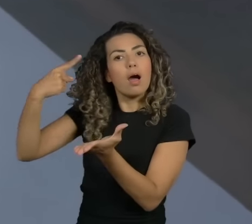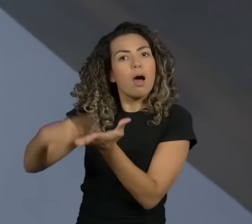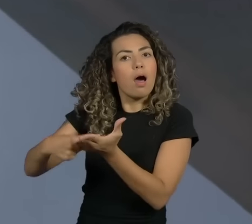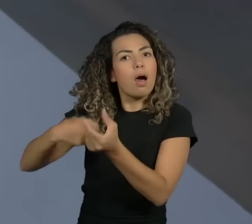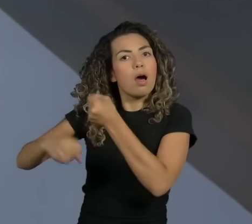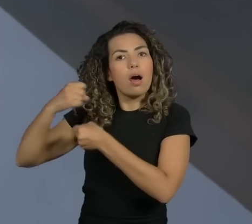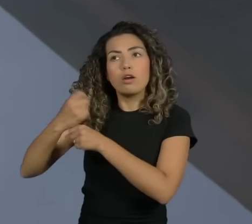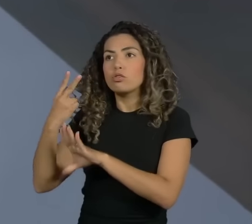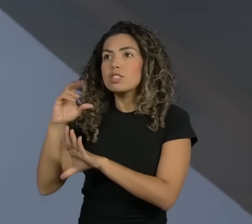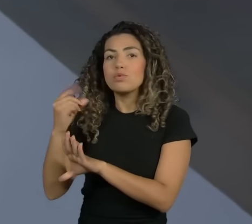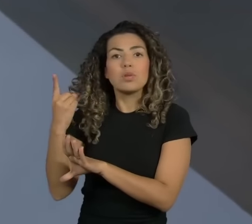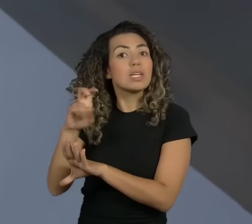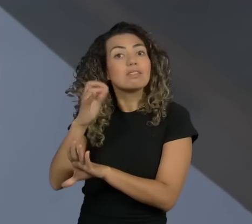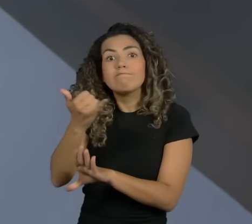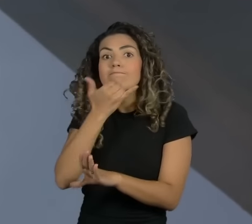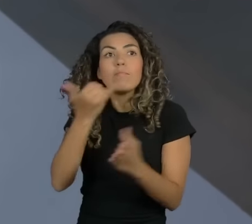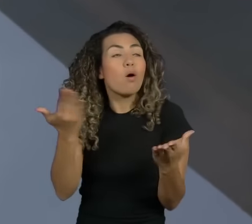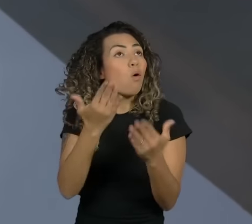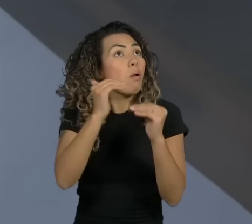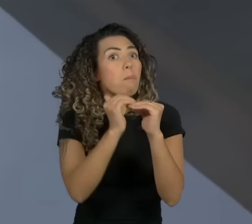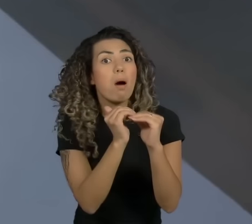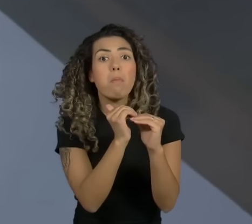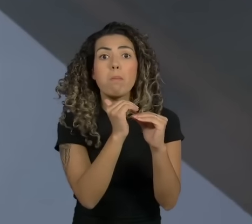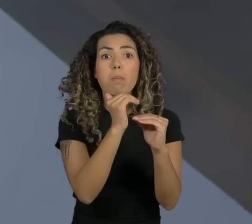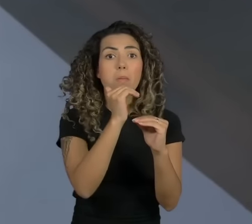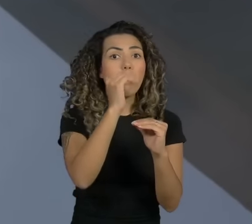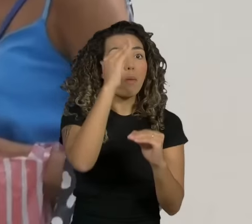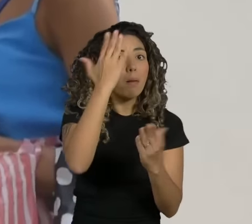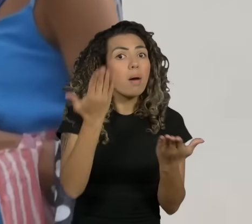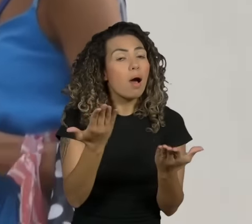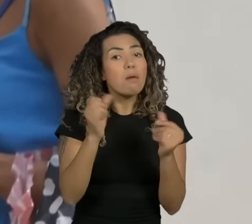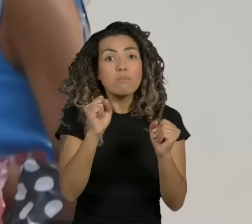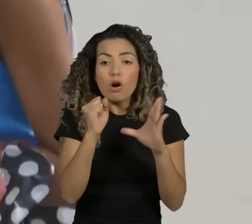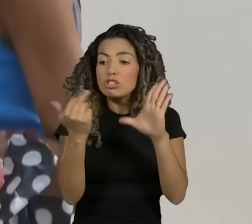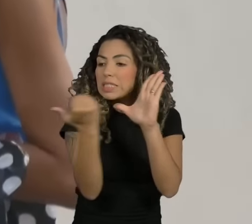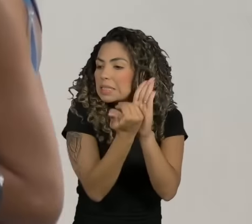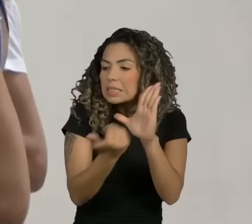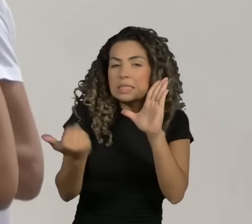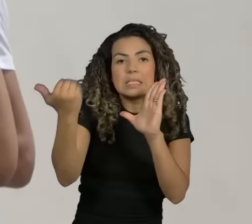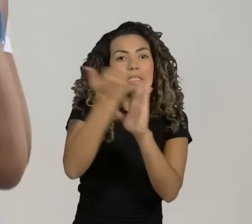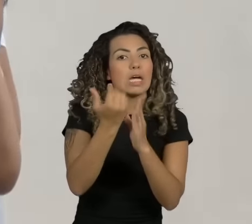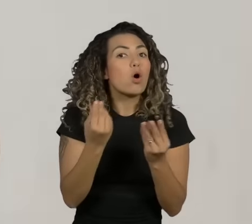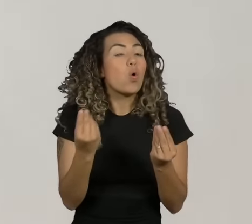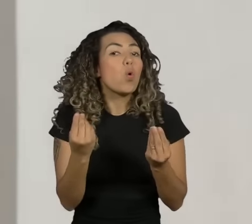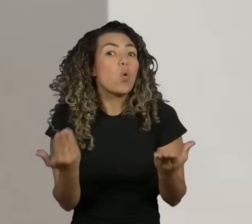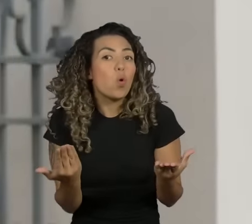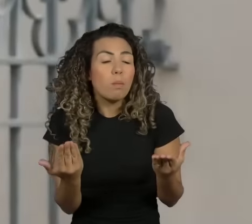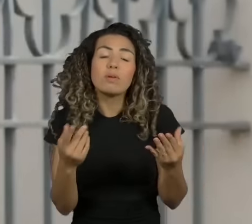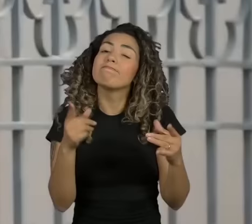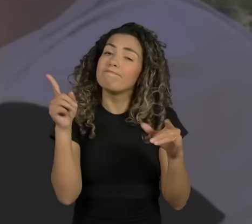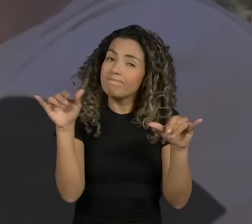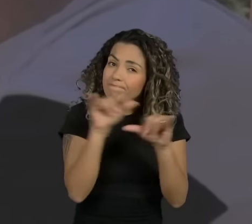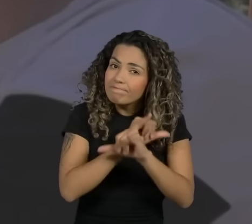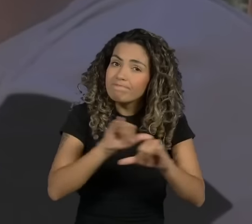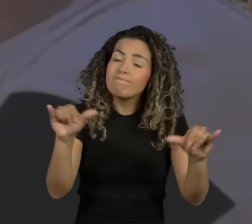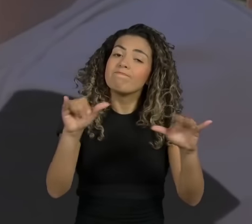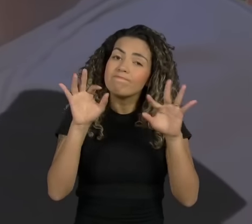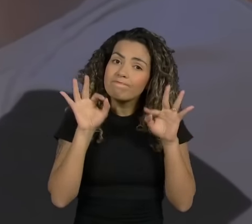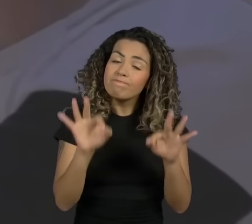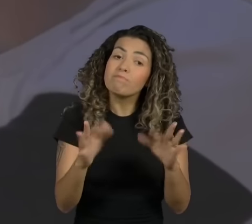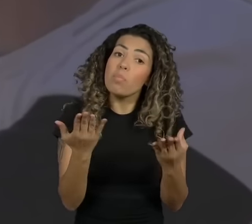recentes mostram que esse limite já pode ter sido ultrapassado. Mas Guterres ressalta que a situação pode